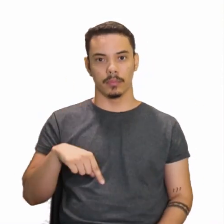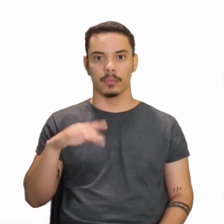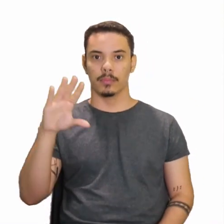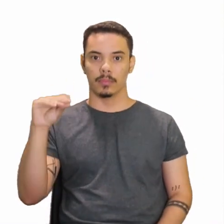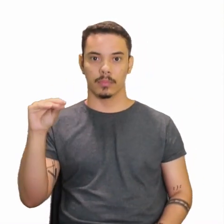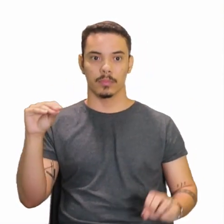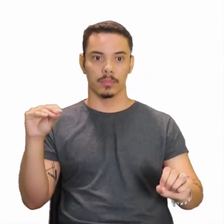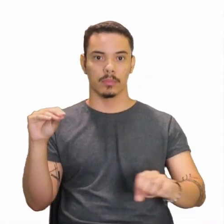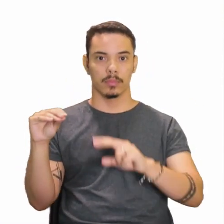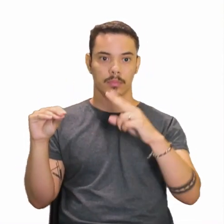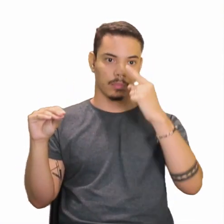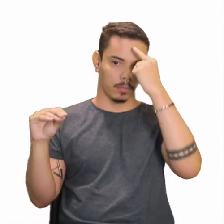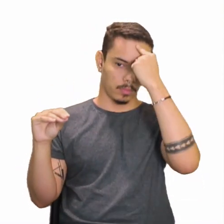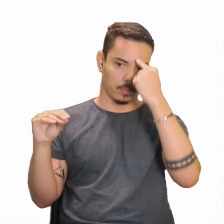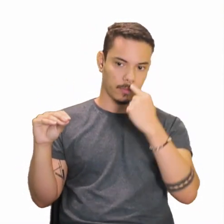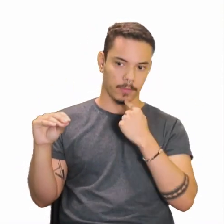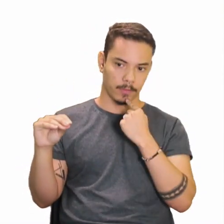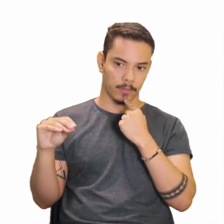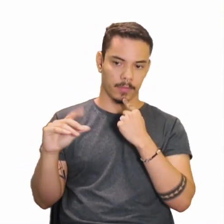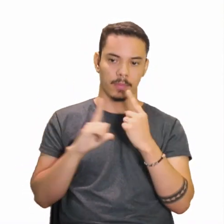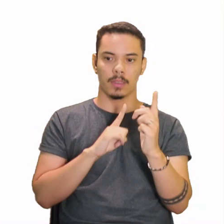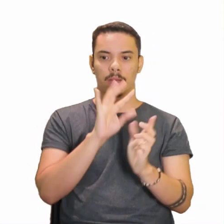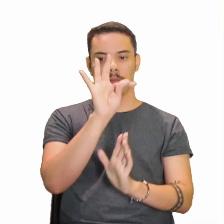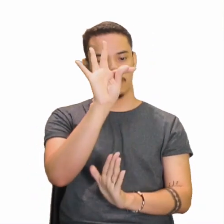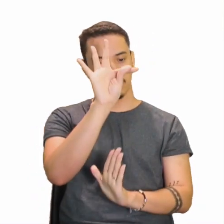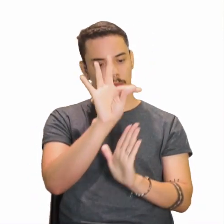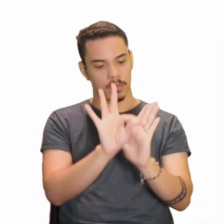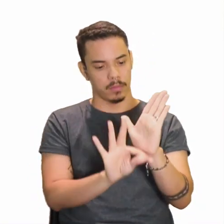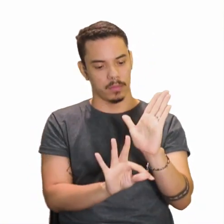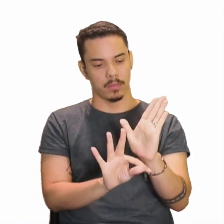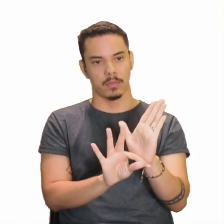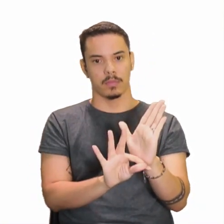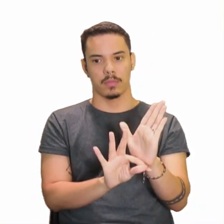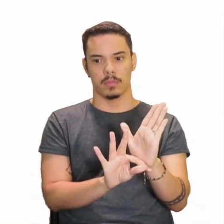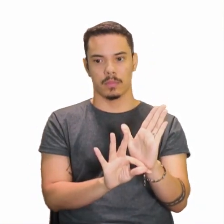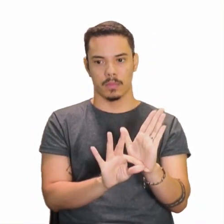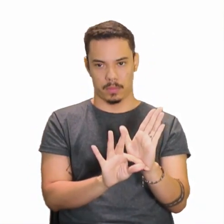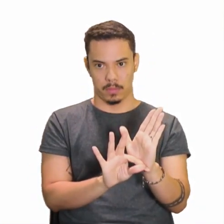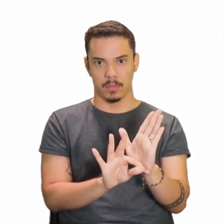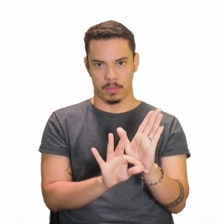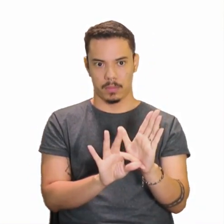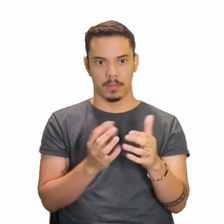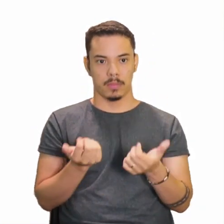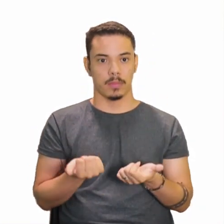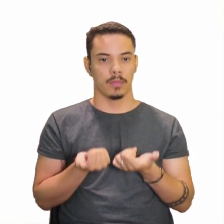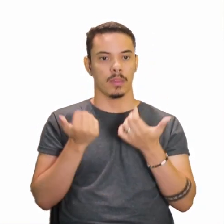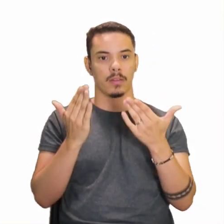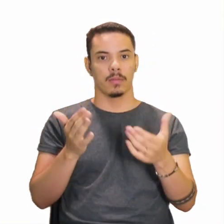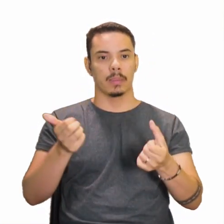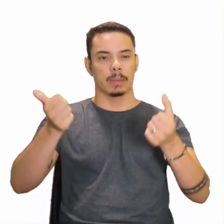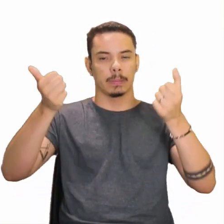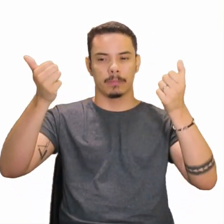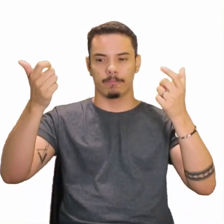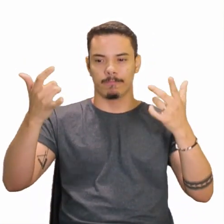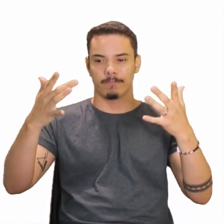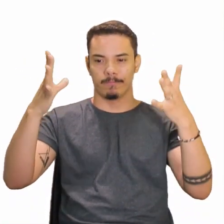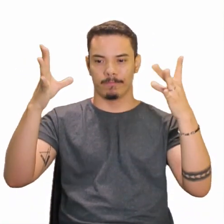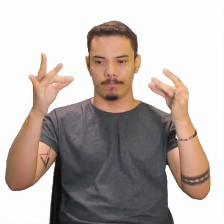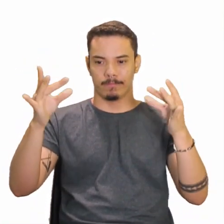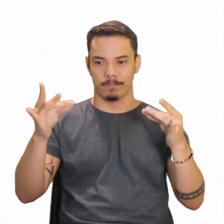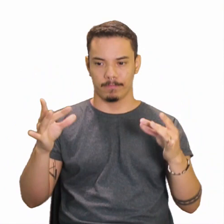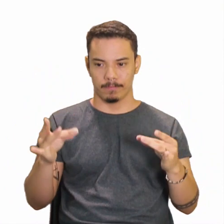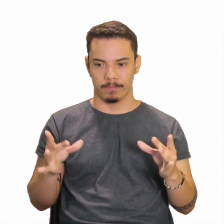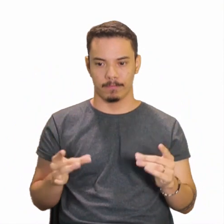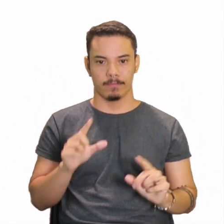um texto, né, totalmente verbal e que vai contar, né,